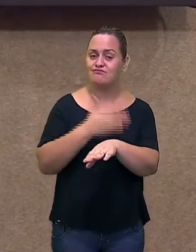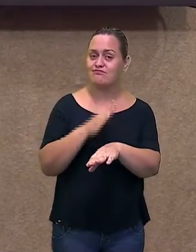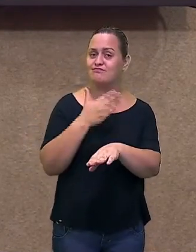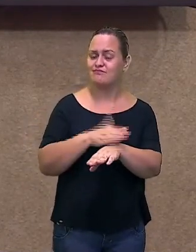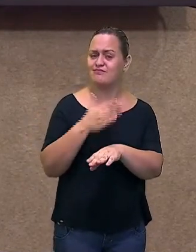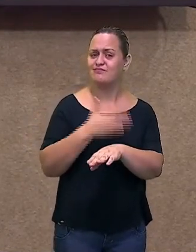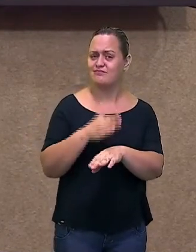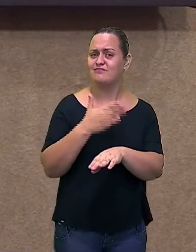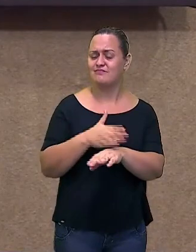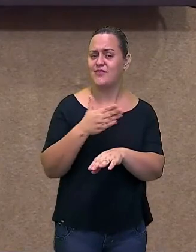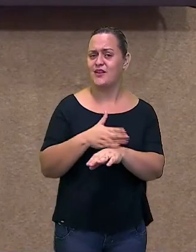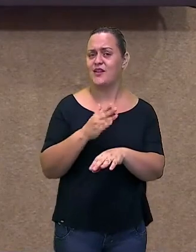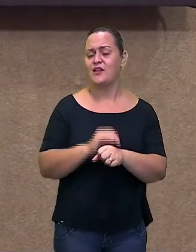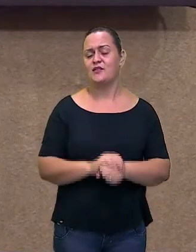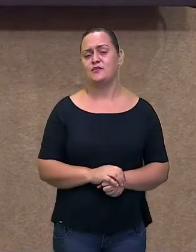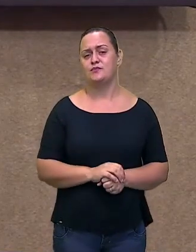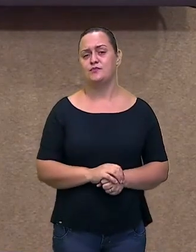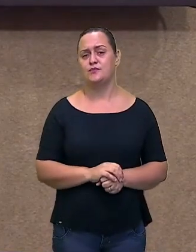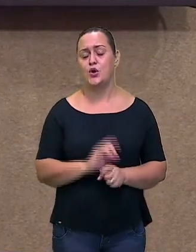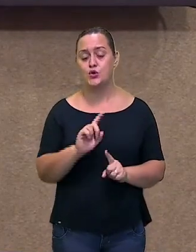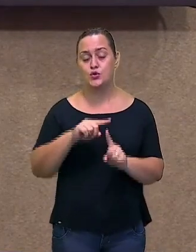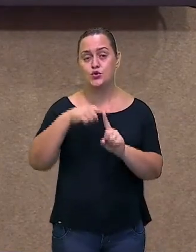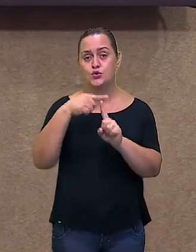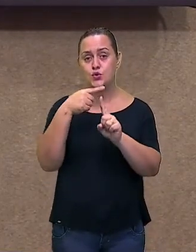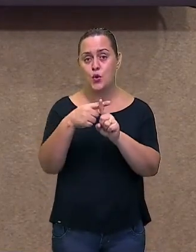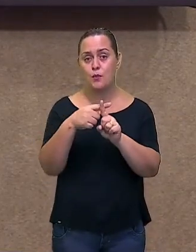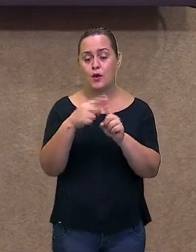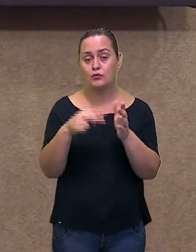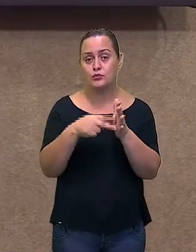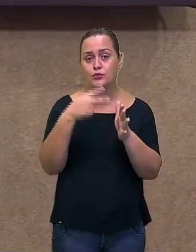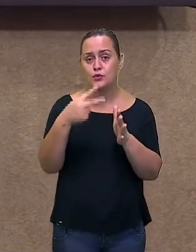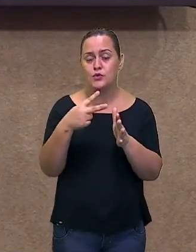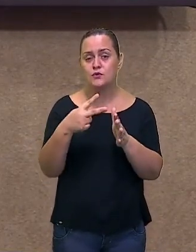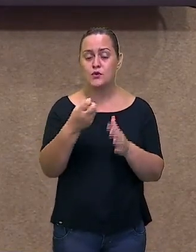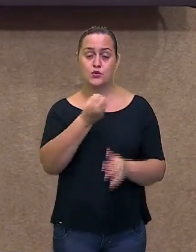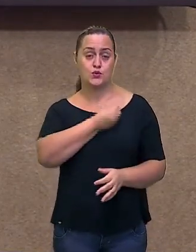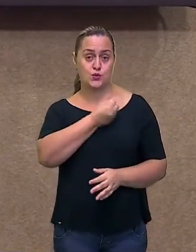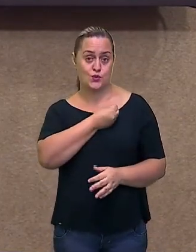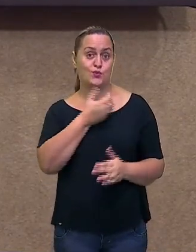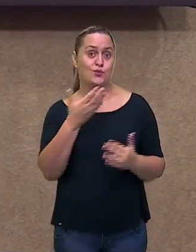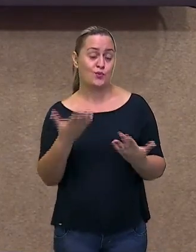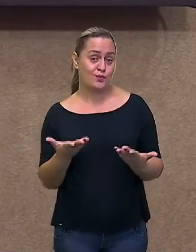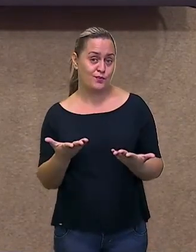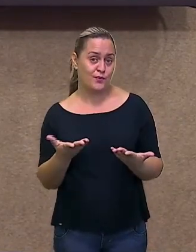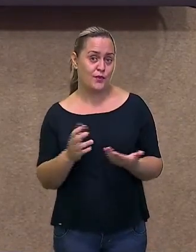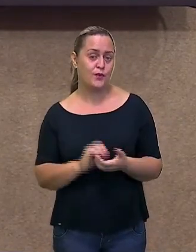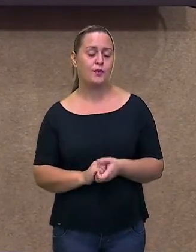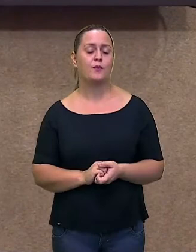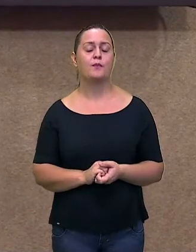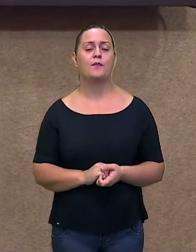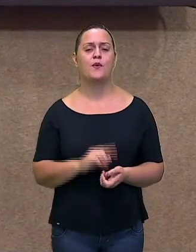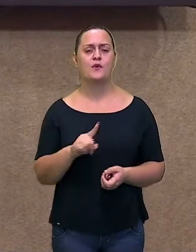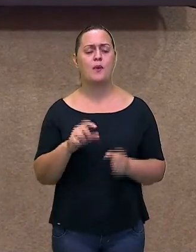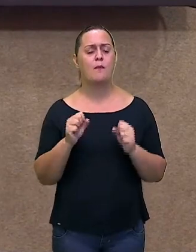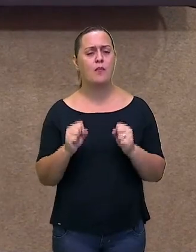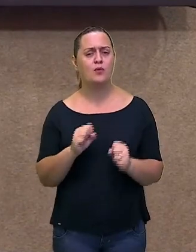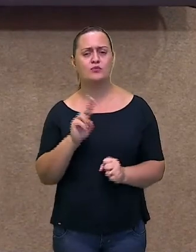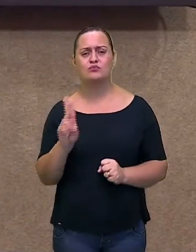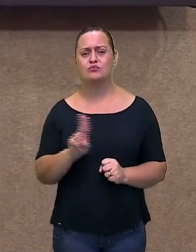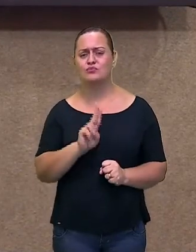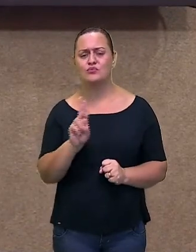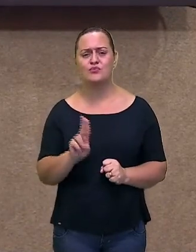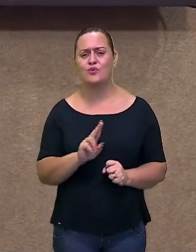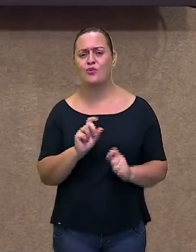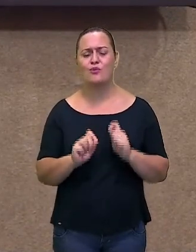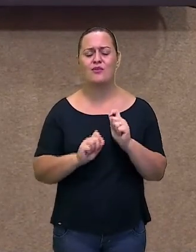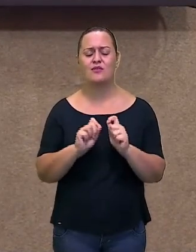dobro ou seja tomar aquele número duas vezes fazer tudo certinho A gente pode utilizar vários recursos